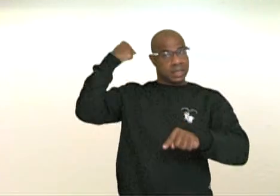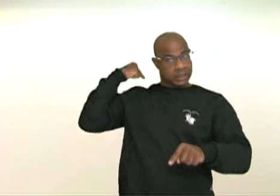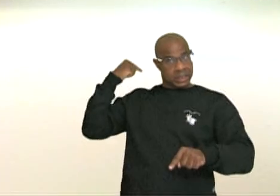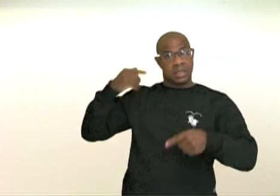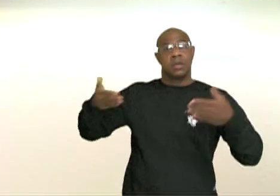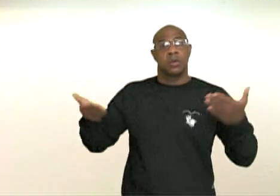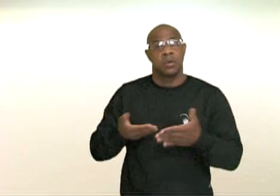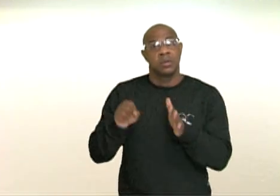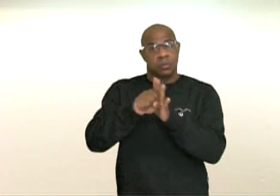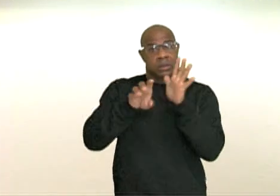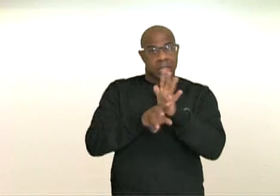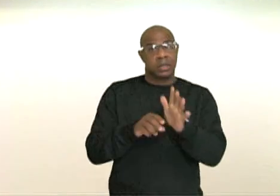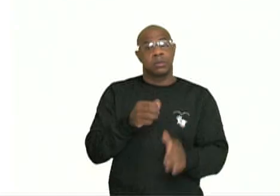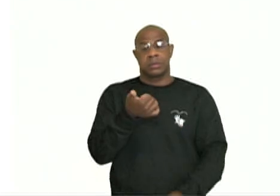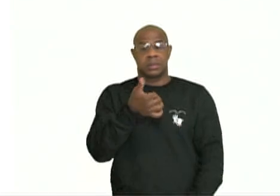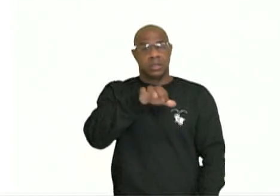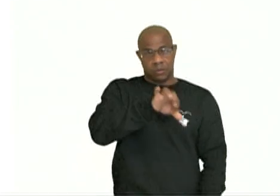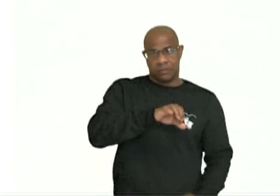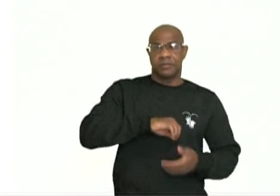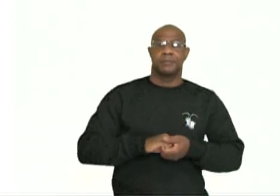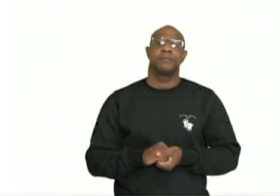no século XIX.